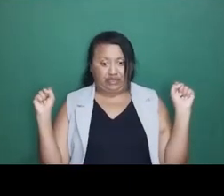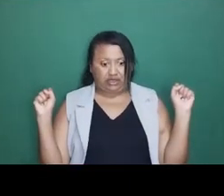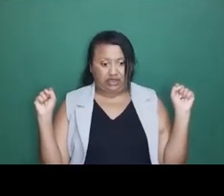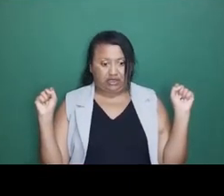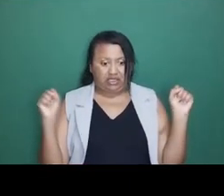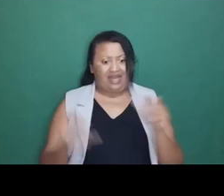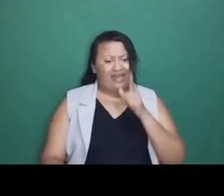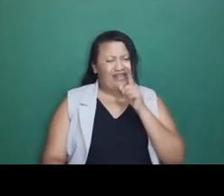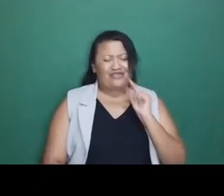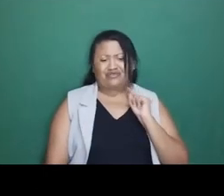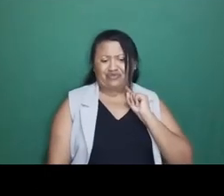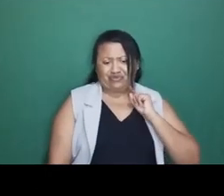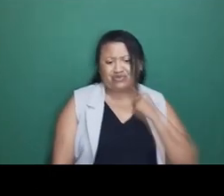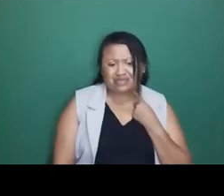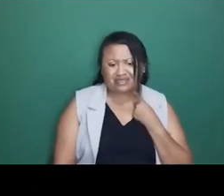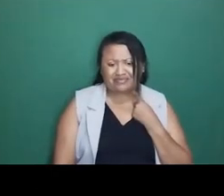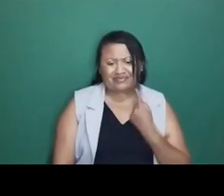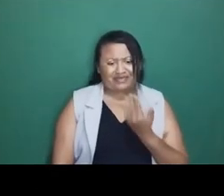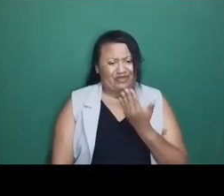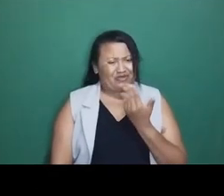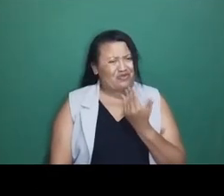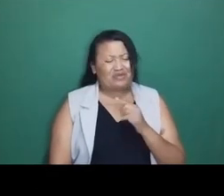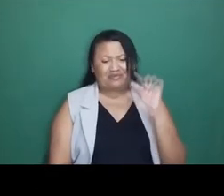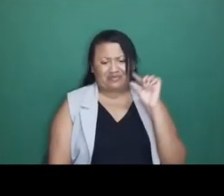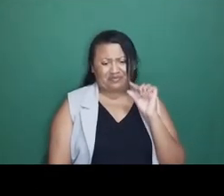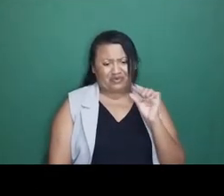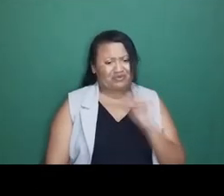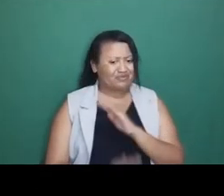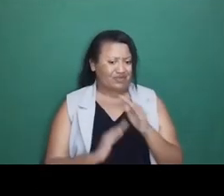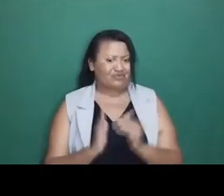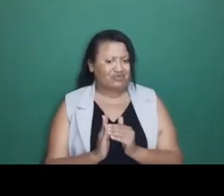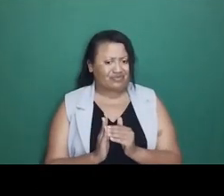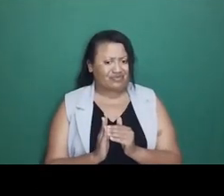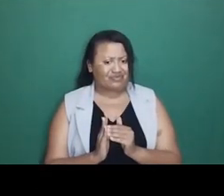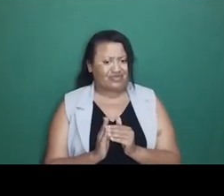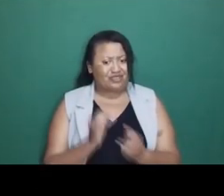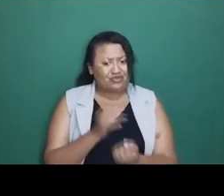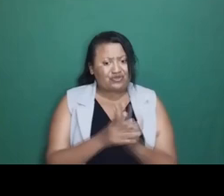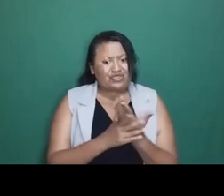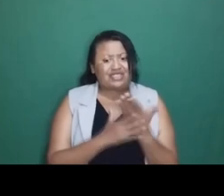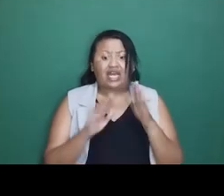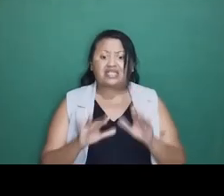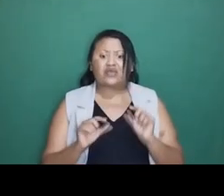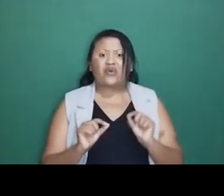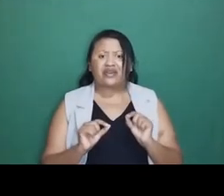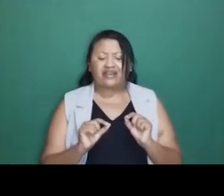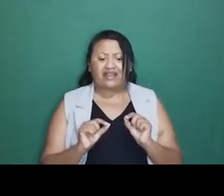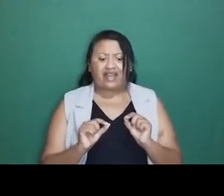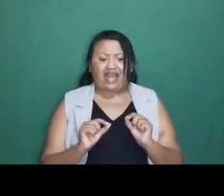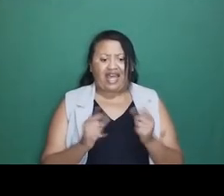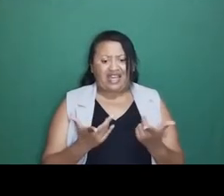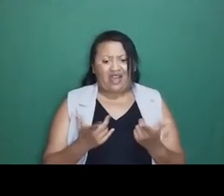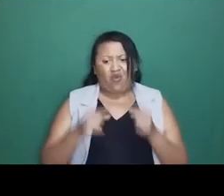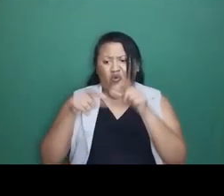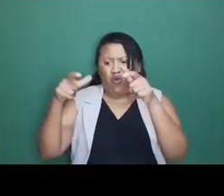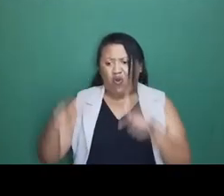era bem suja e o alimento suficiente para todos formava-se assim um quadro propício para o